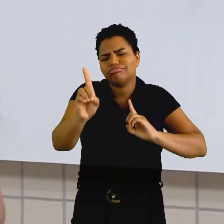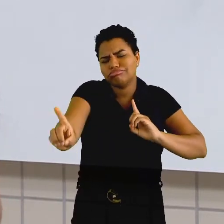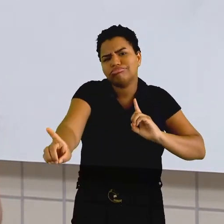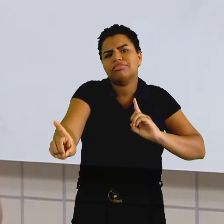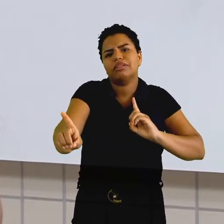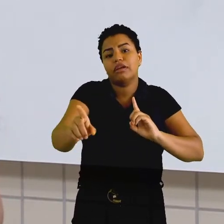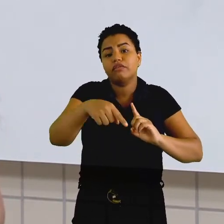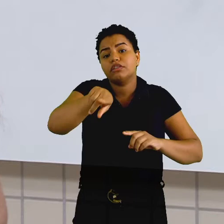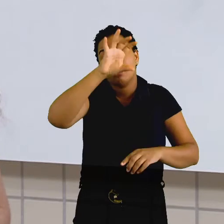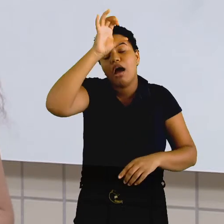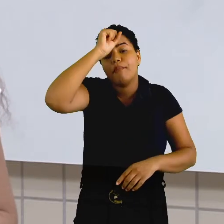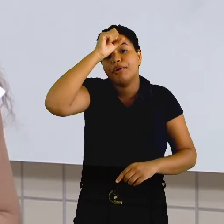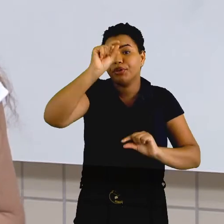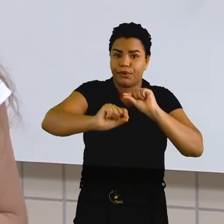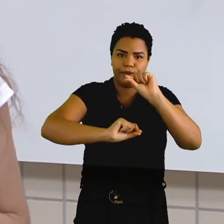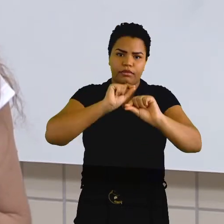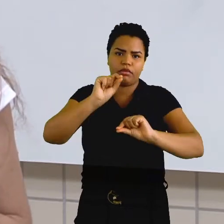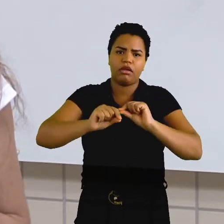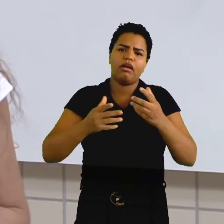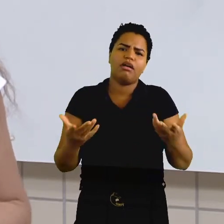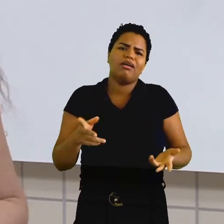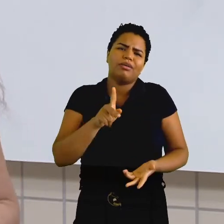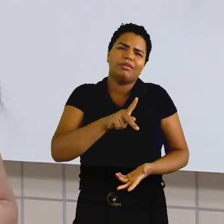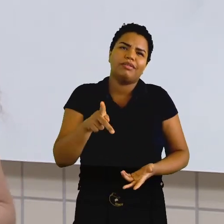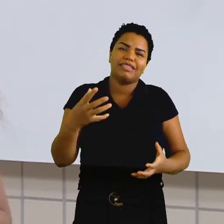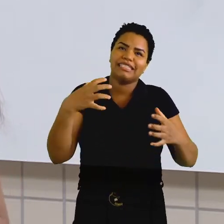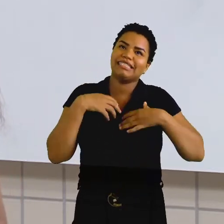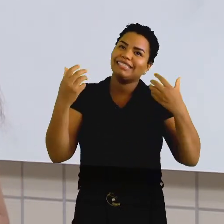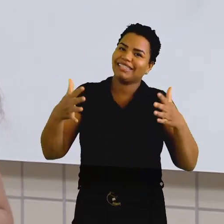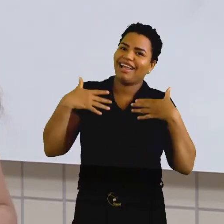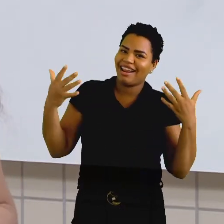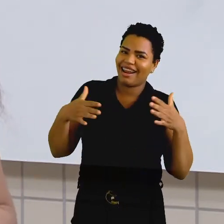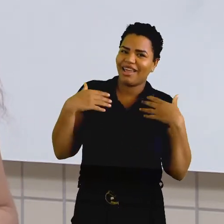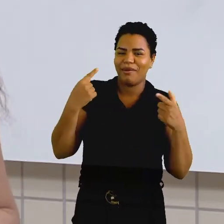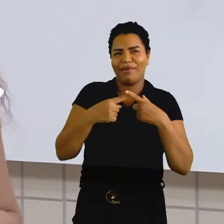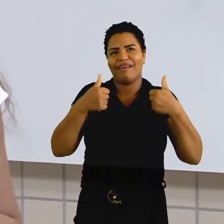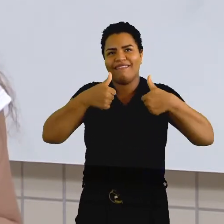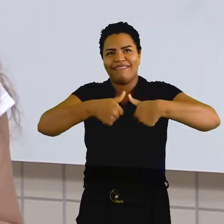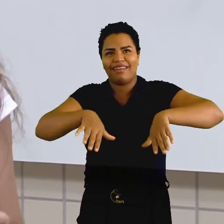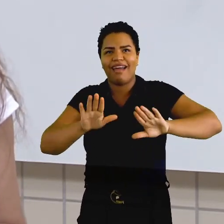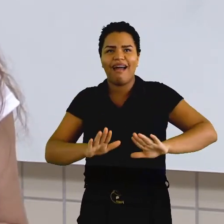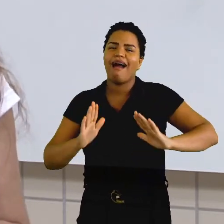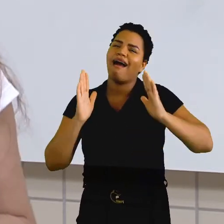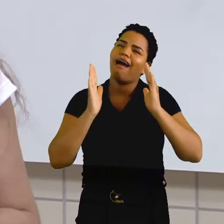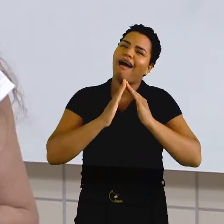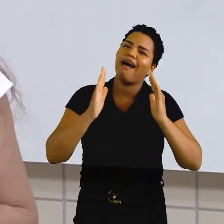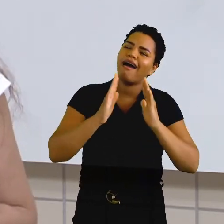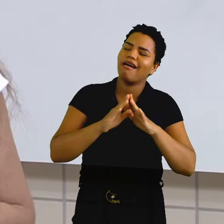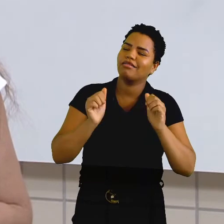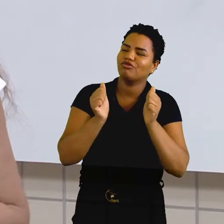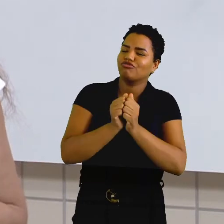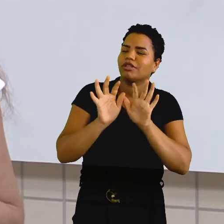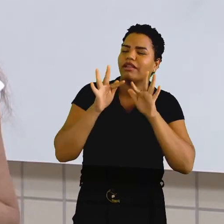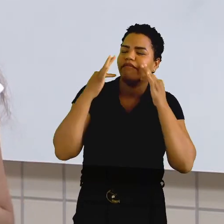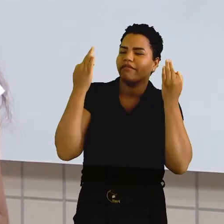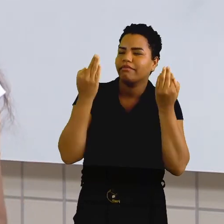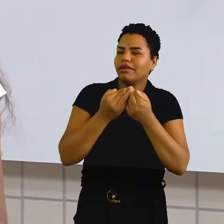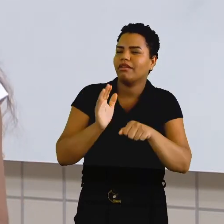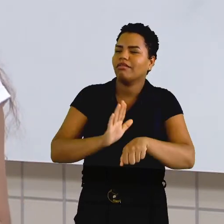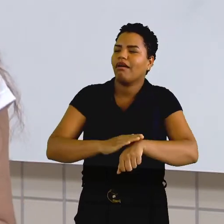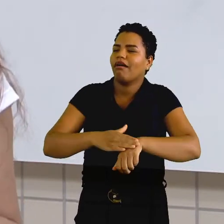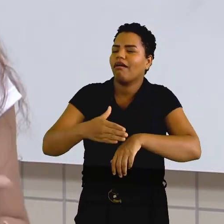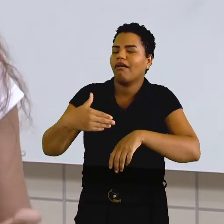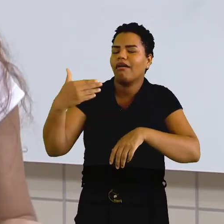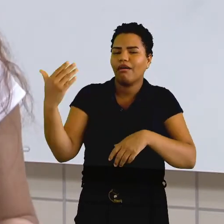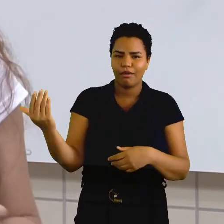Então, professora, eu estou sentindo alegria, porque eu posso estar em casa mais tempo com a minha família, ou eu estou